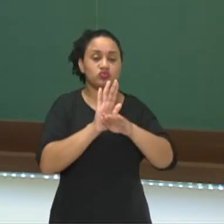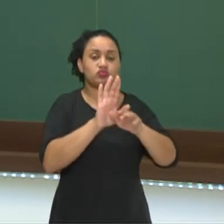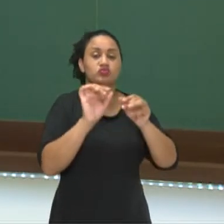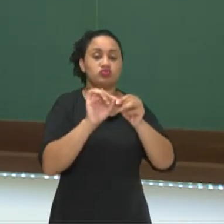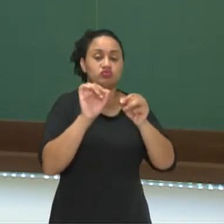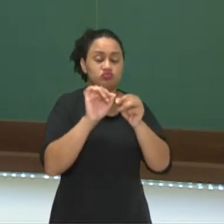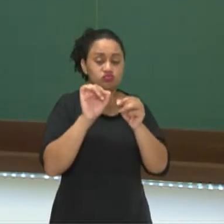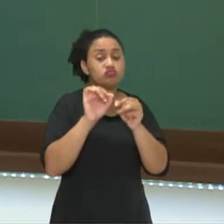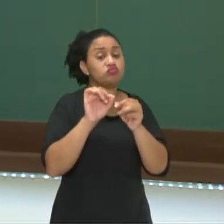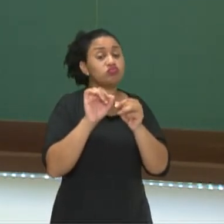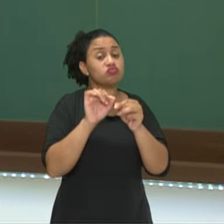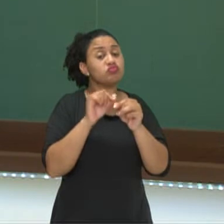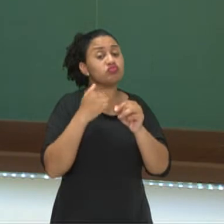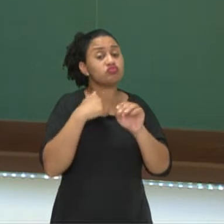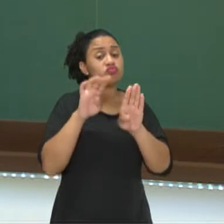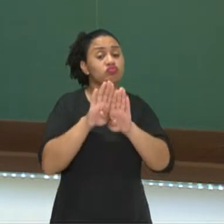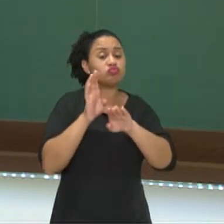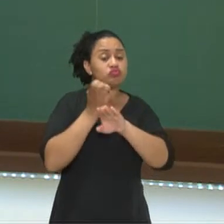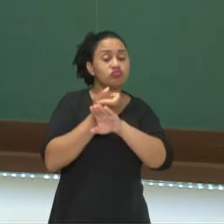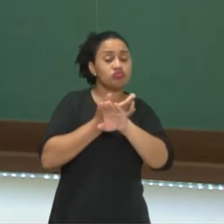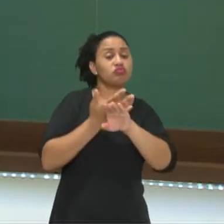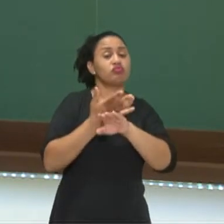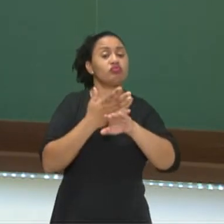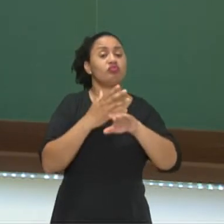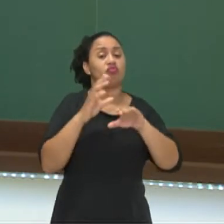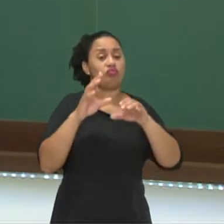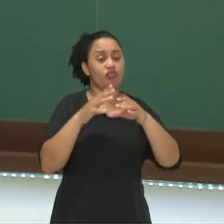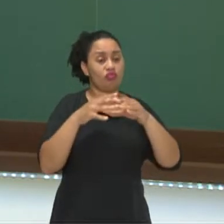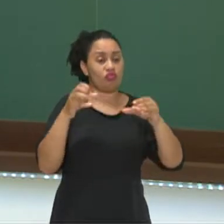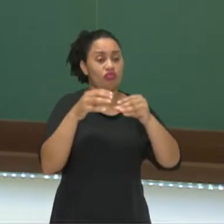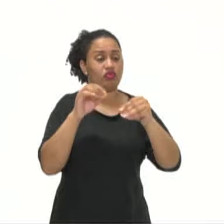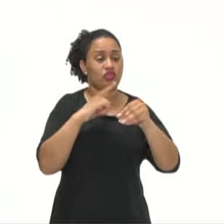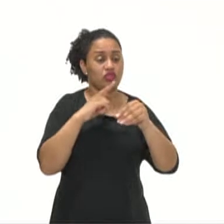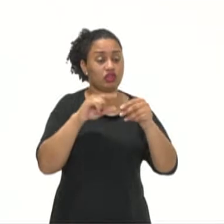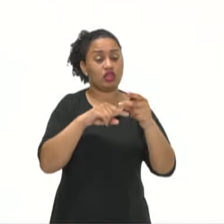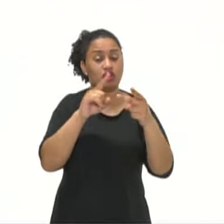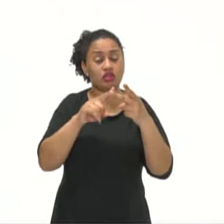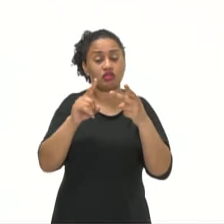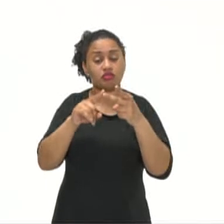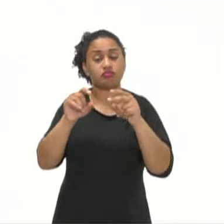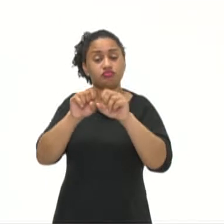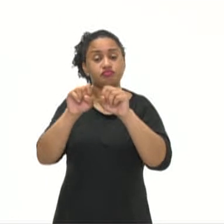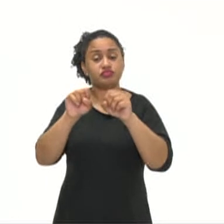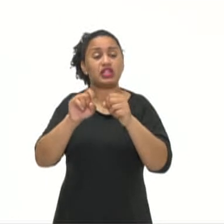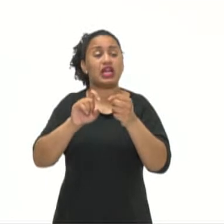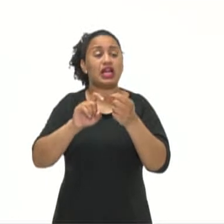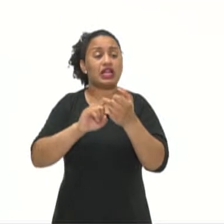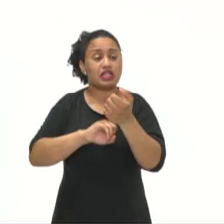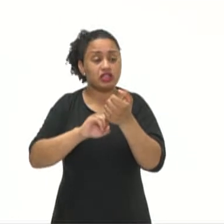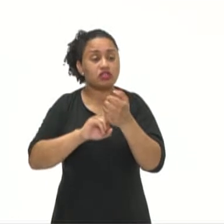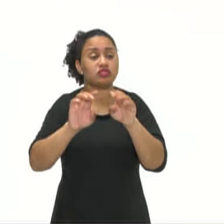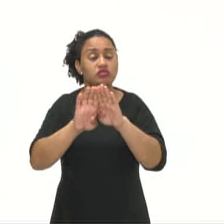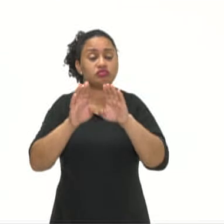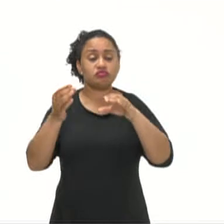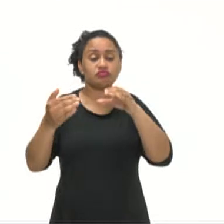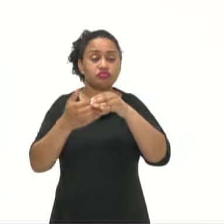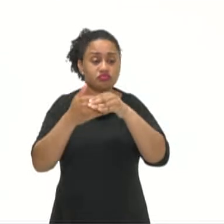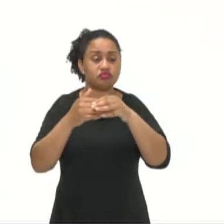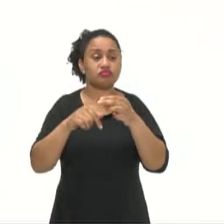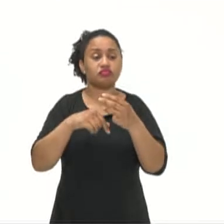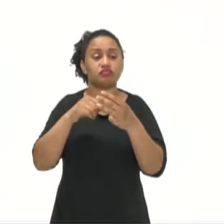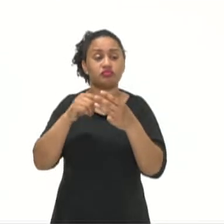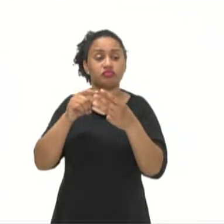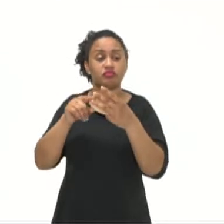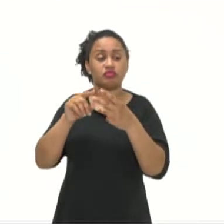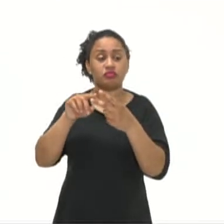questão dos pelos, as glândulas, o sistema nervoso e as cavidades. Já o mesoderma vai formar